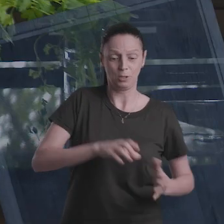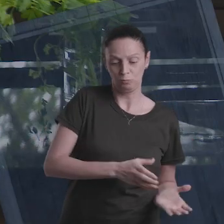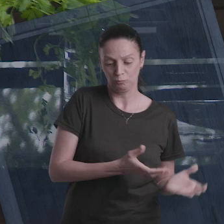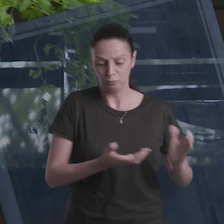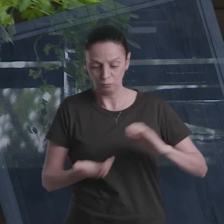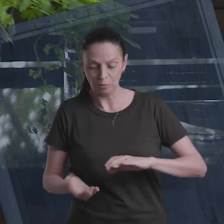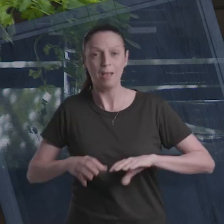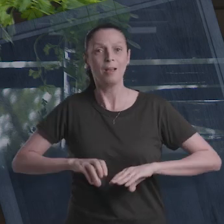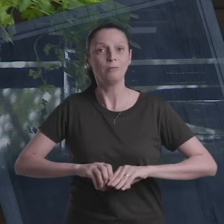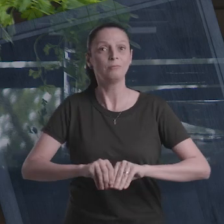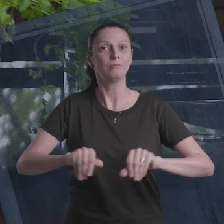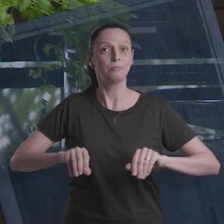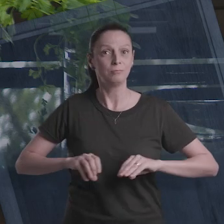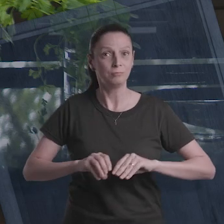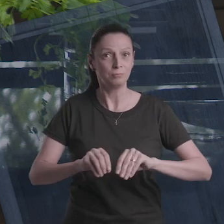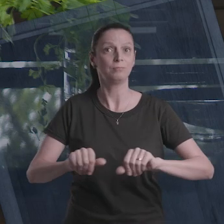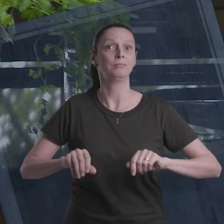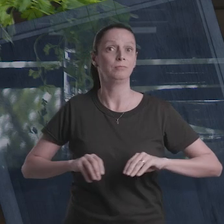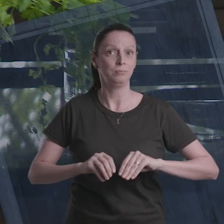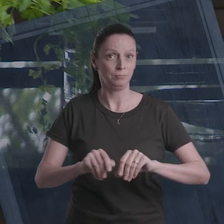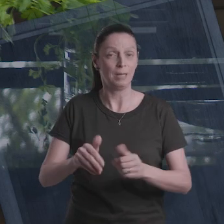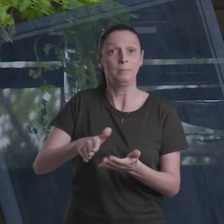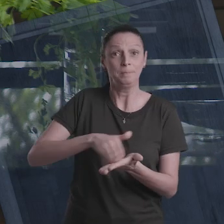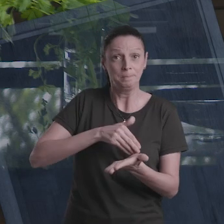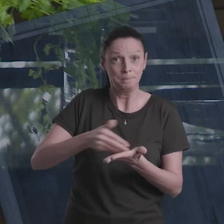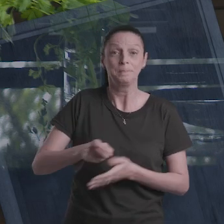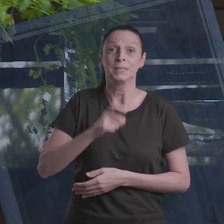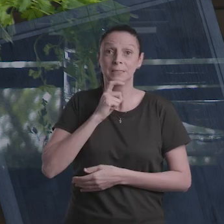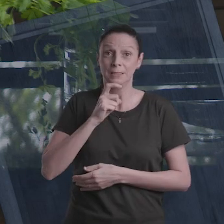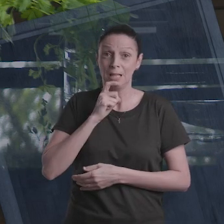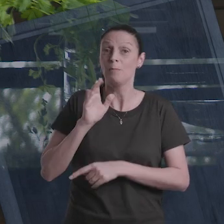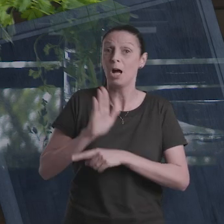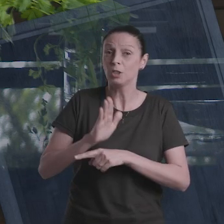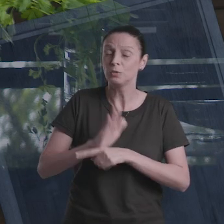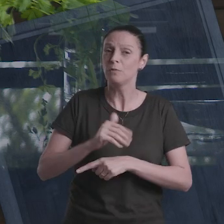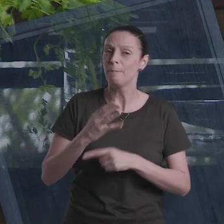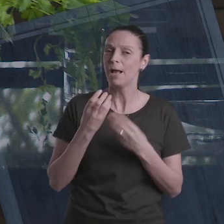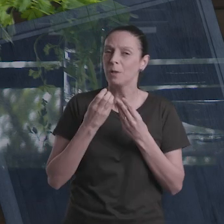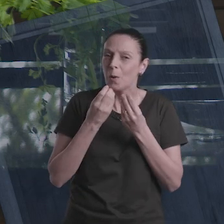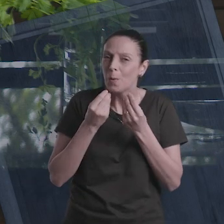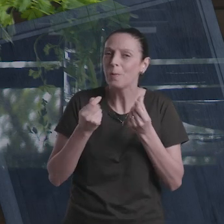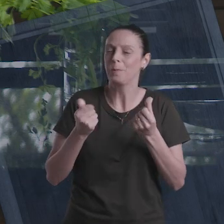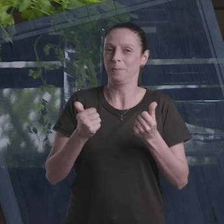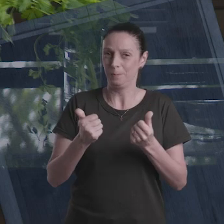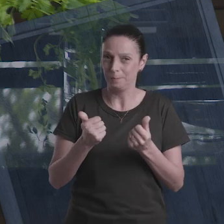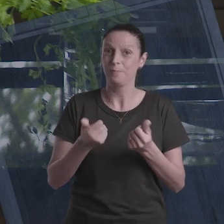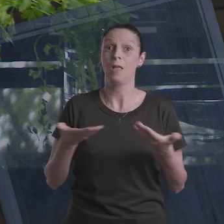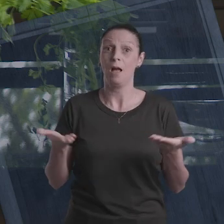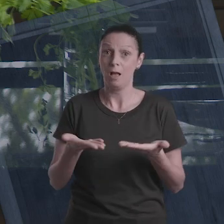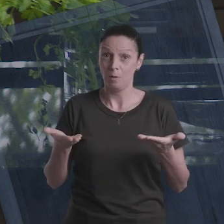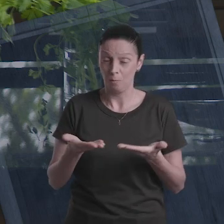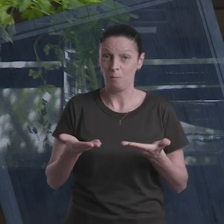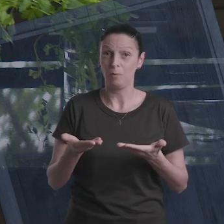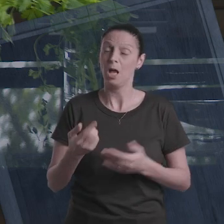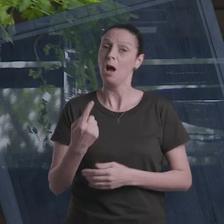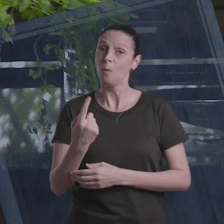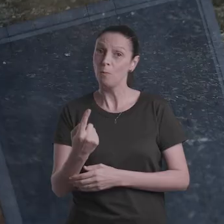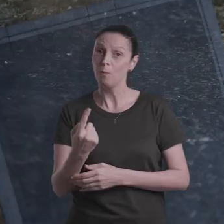a manteiga gelada vai deixar a massa de vocês mais crocante. Agora vamos dar o ponto com